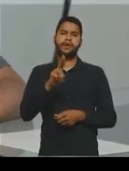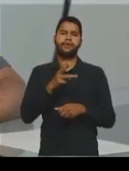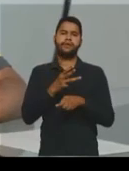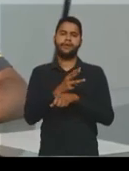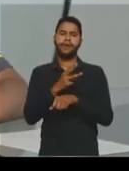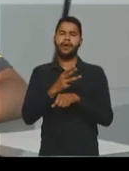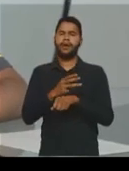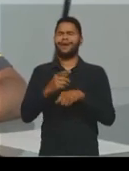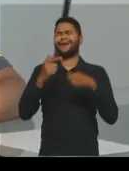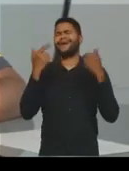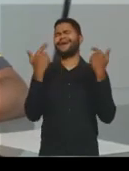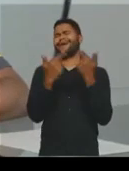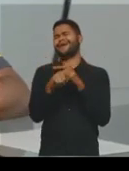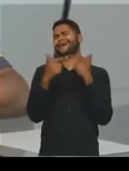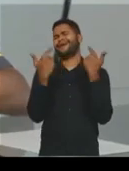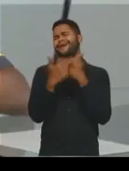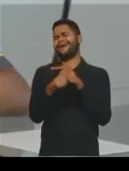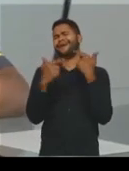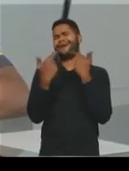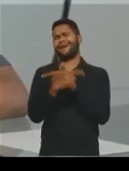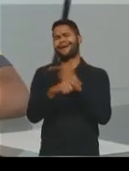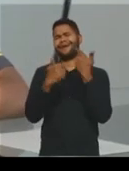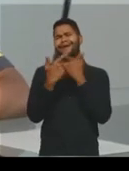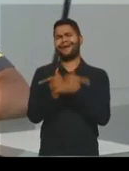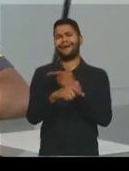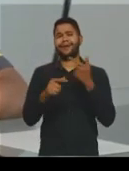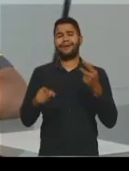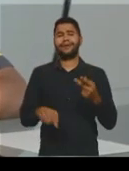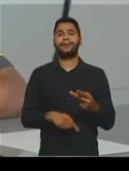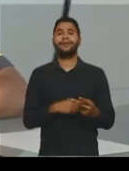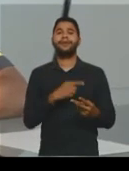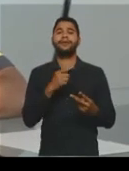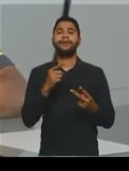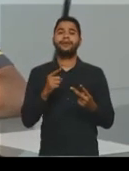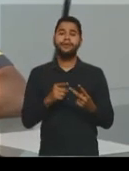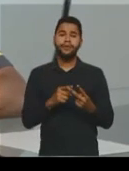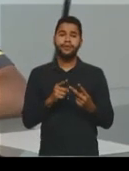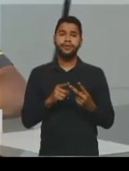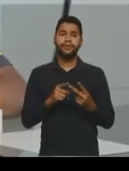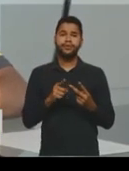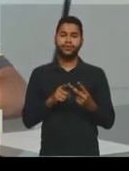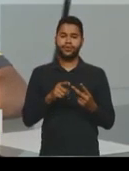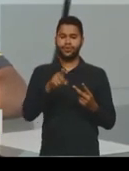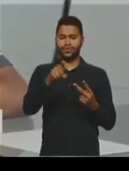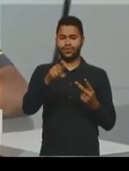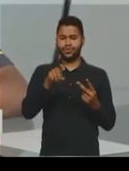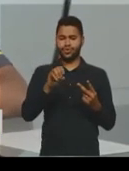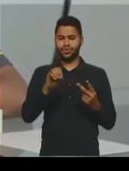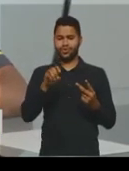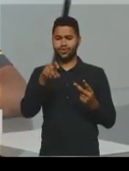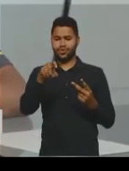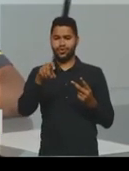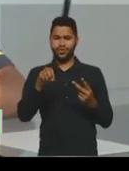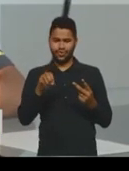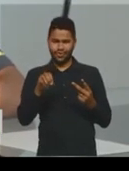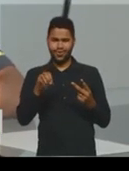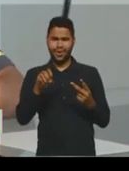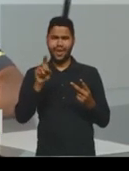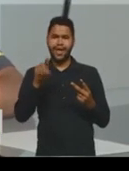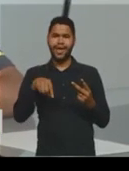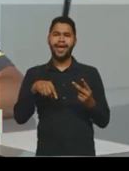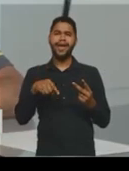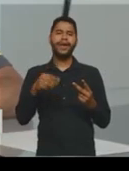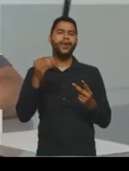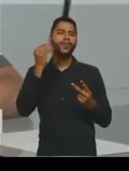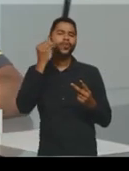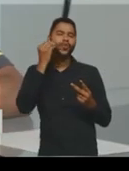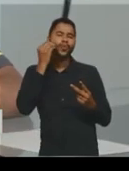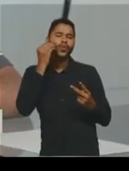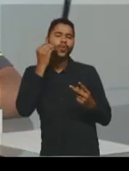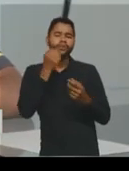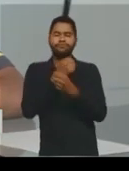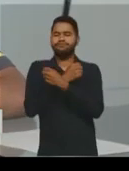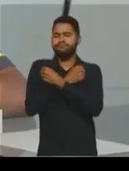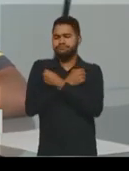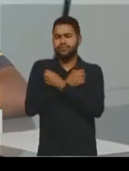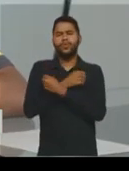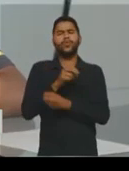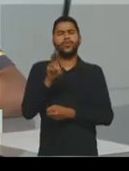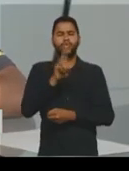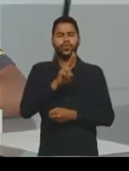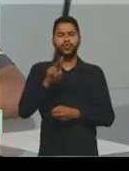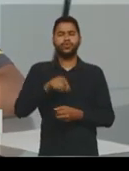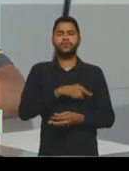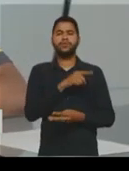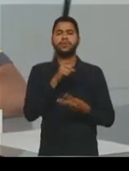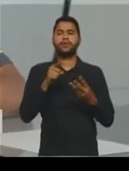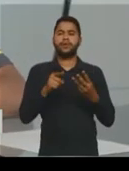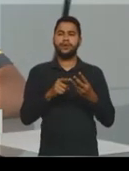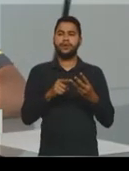rir muito, laughing out loud. Tem o show, que a gente fala que é beijos e abraços, também é muito usada.